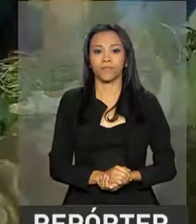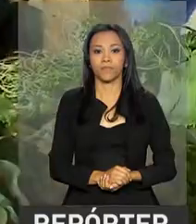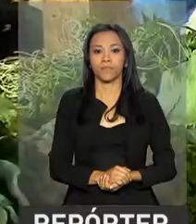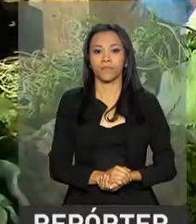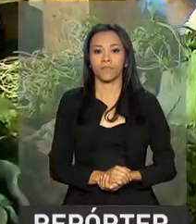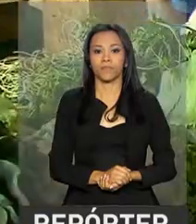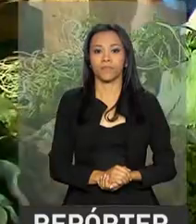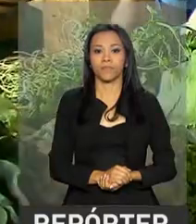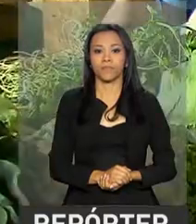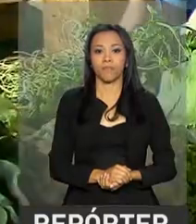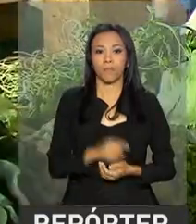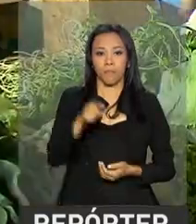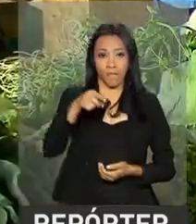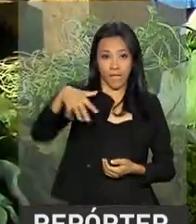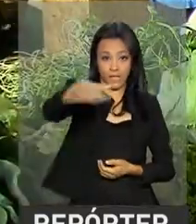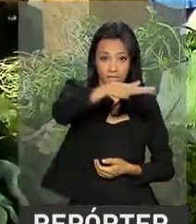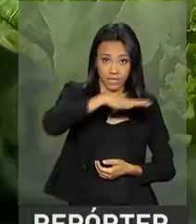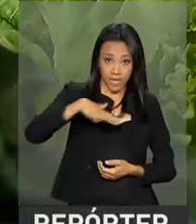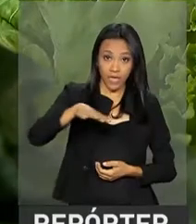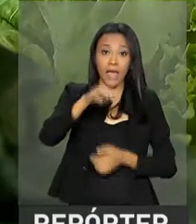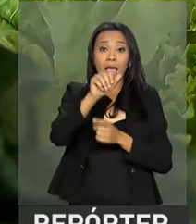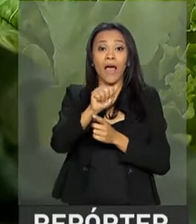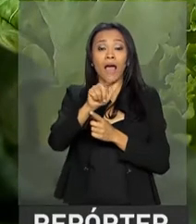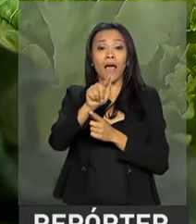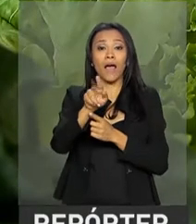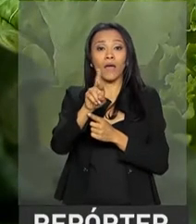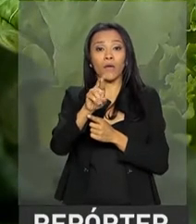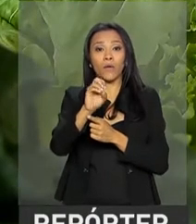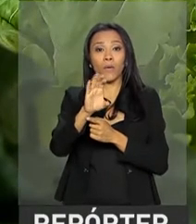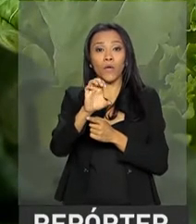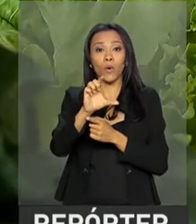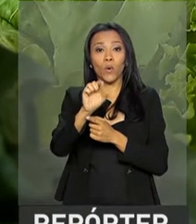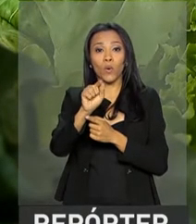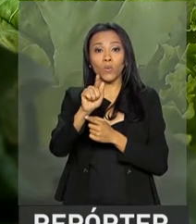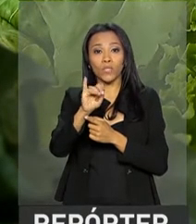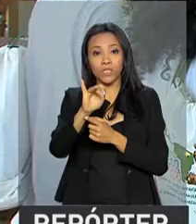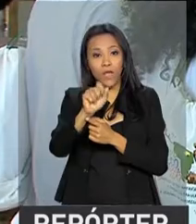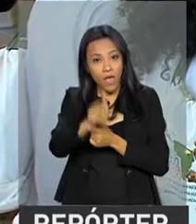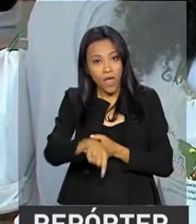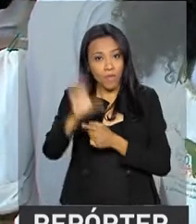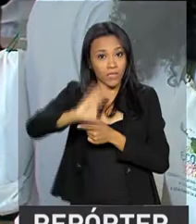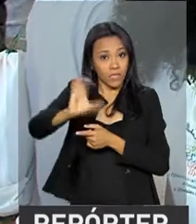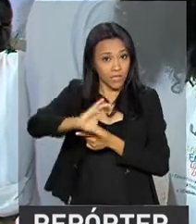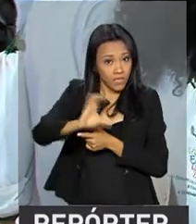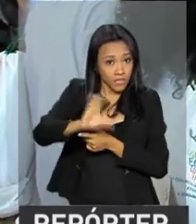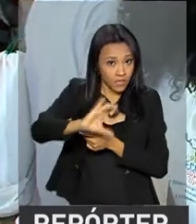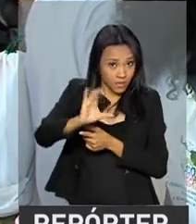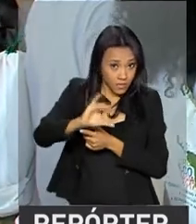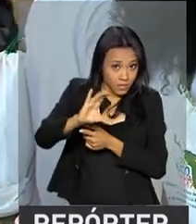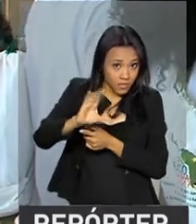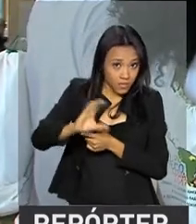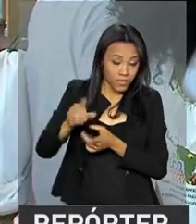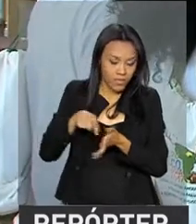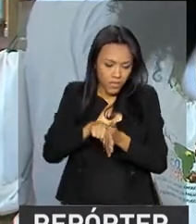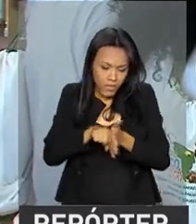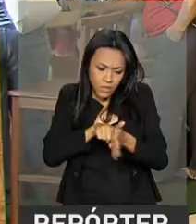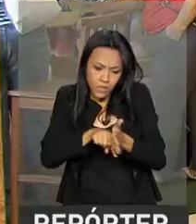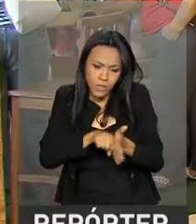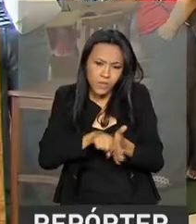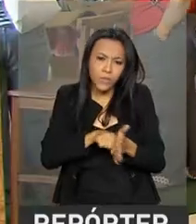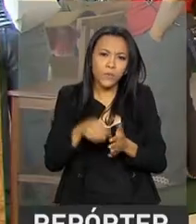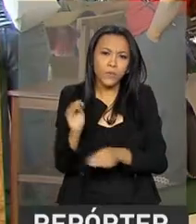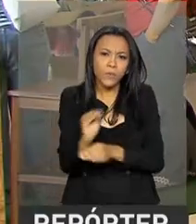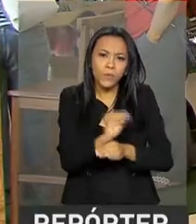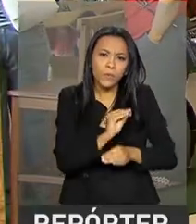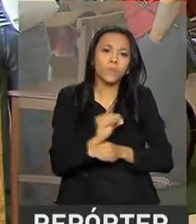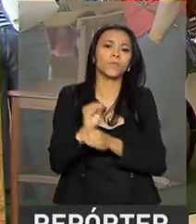A agroecologia é uma ciência que trabalha o manejo dos recursos naturais aplicado ao sistema produtivo. Esse